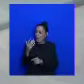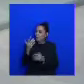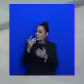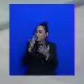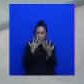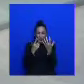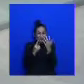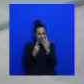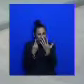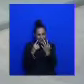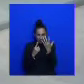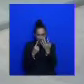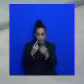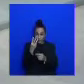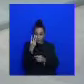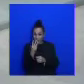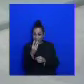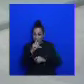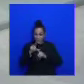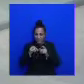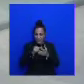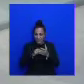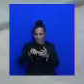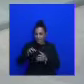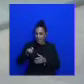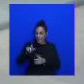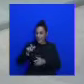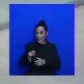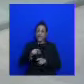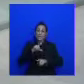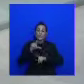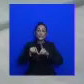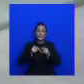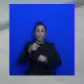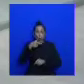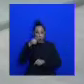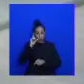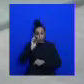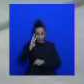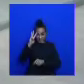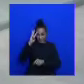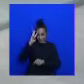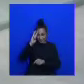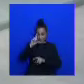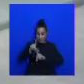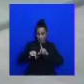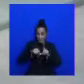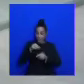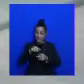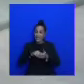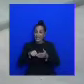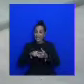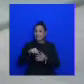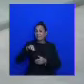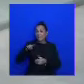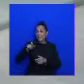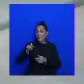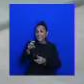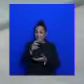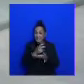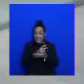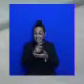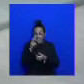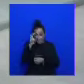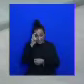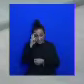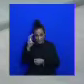com 3 sorteios da Mega Sena. Realizamos sorteio da Mega Sena ontem, terça-feira. Tem sorteio da Mega Sena amanhã, quinta-feira.